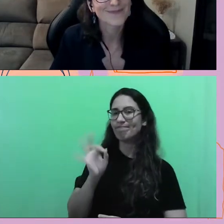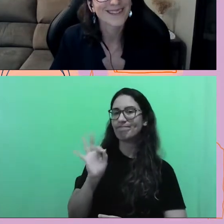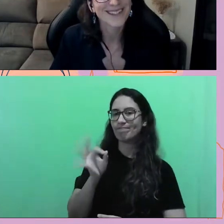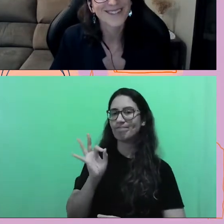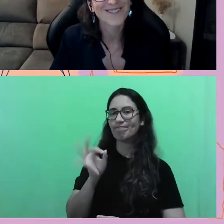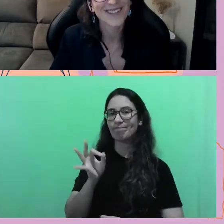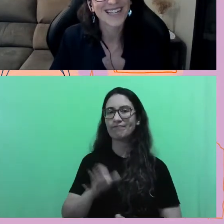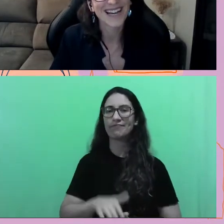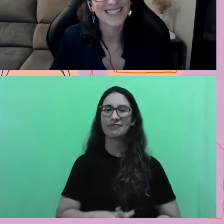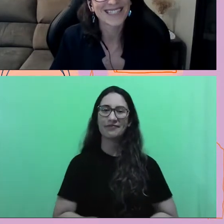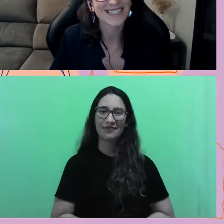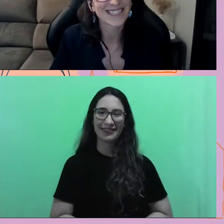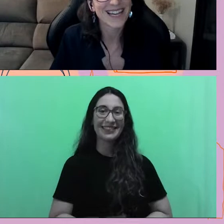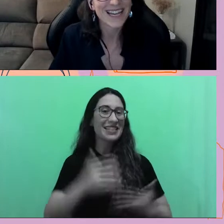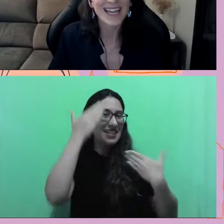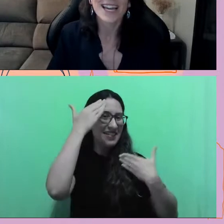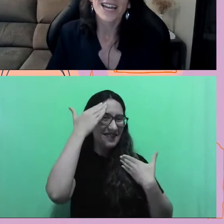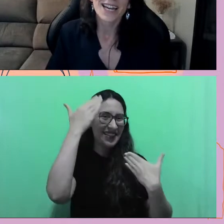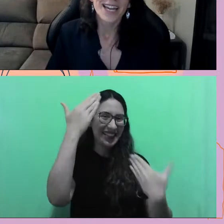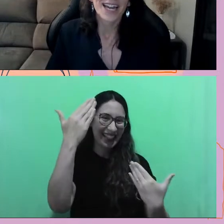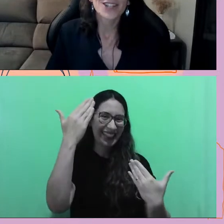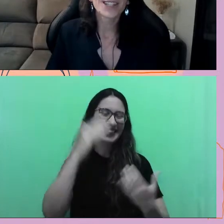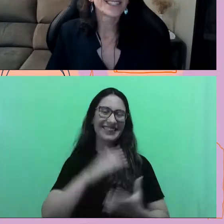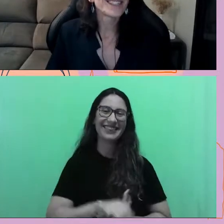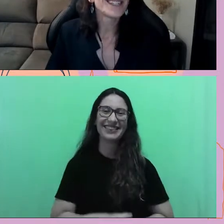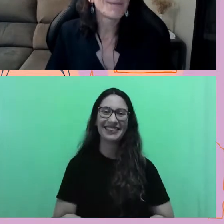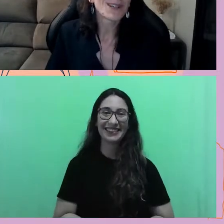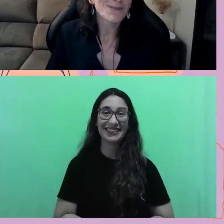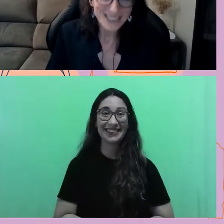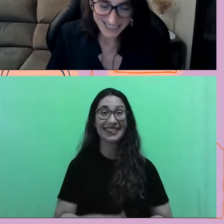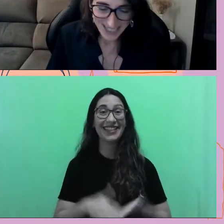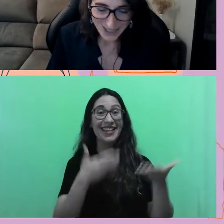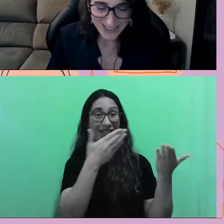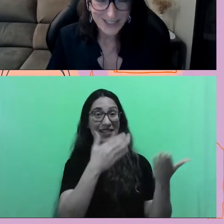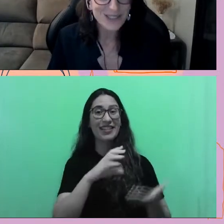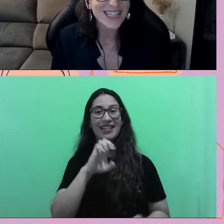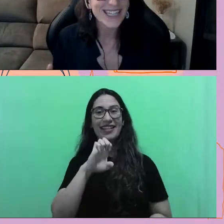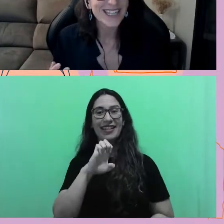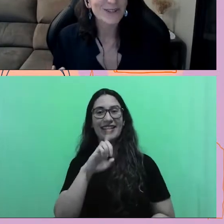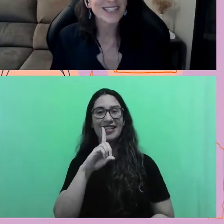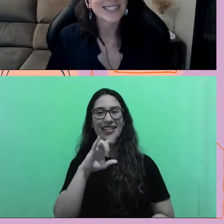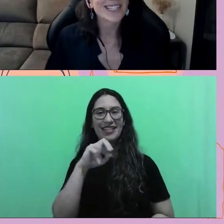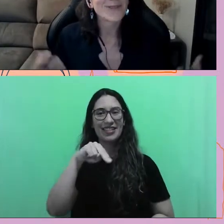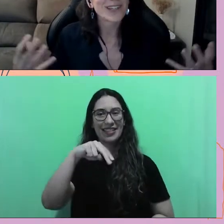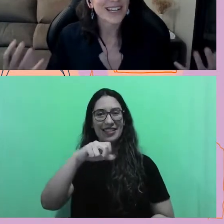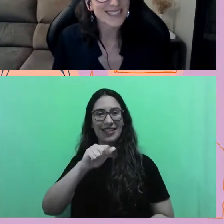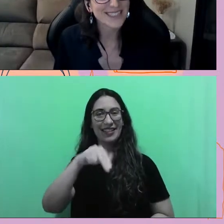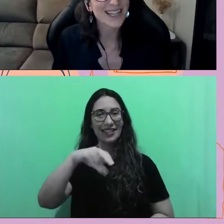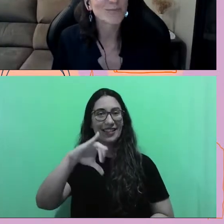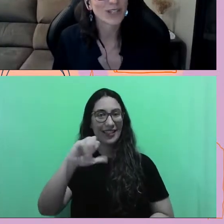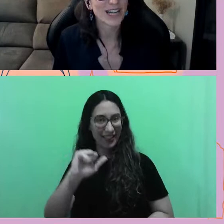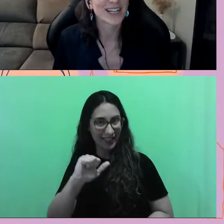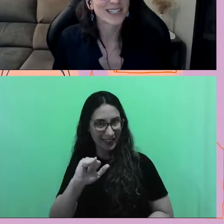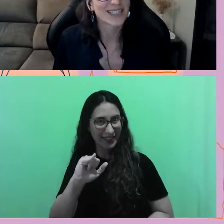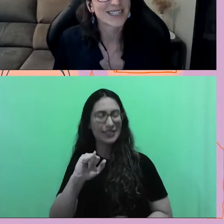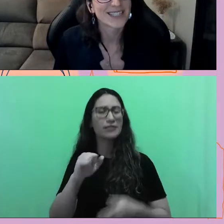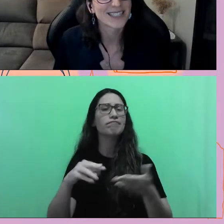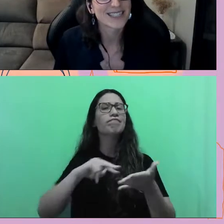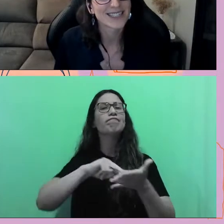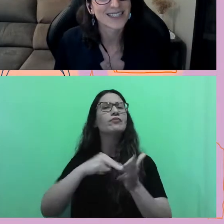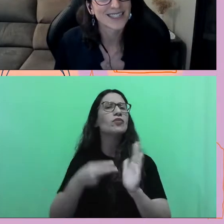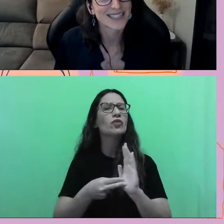Exatamente. Obrigada, Jaciana. Edinancy, e para você, assim, o que significa ser mulher?